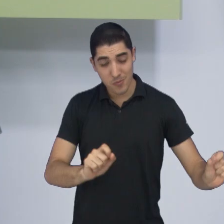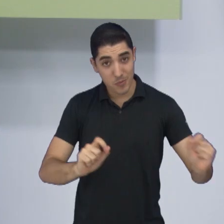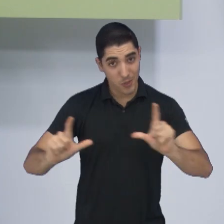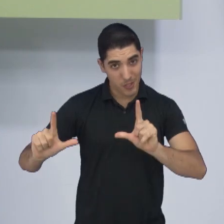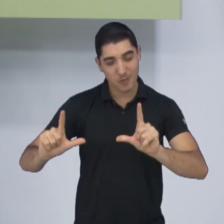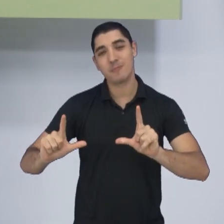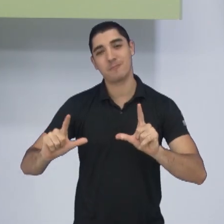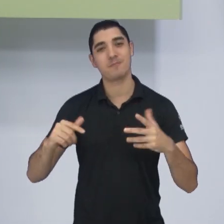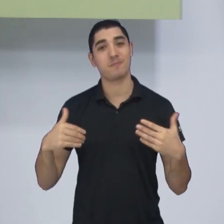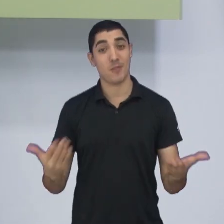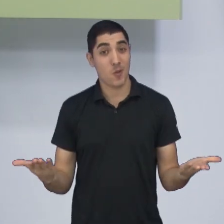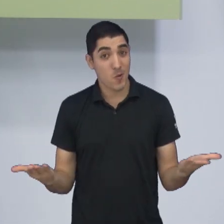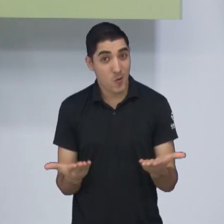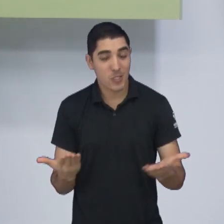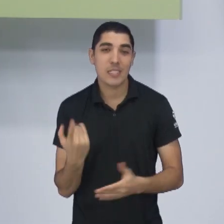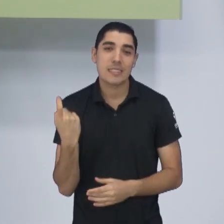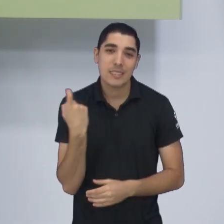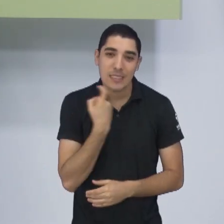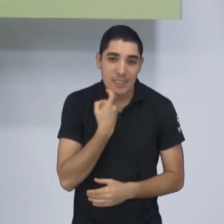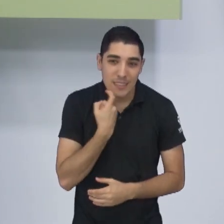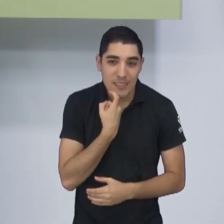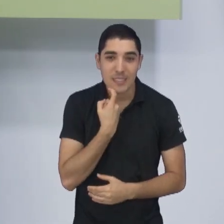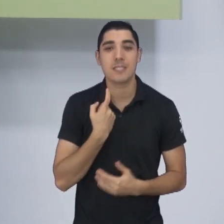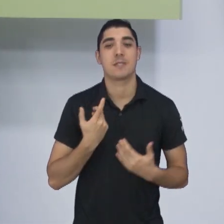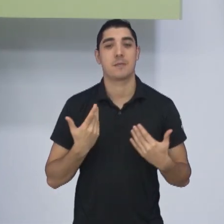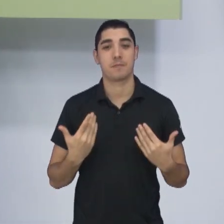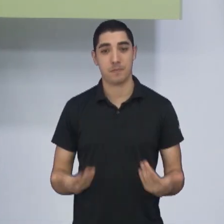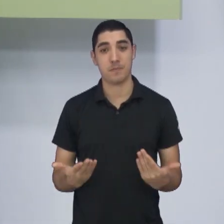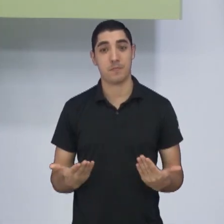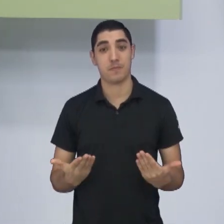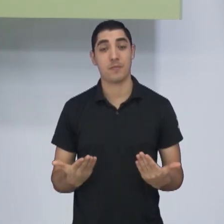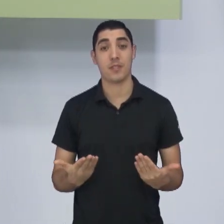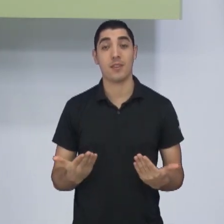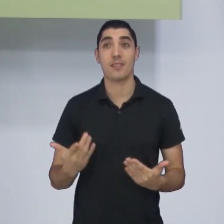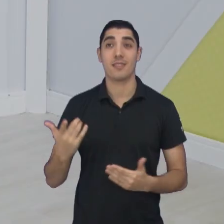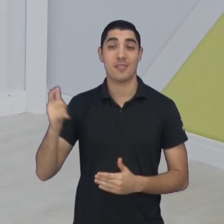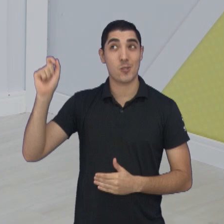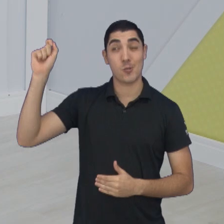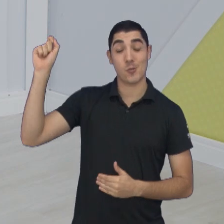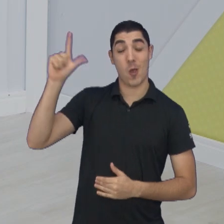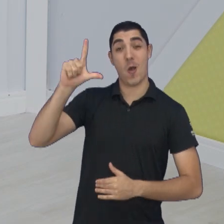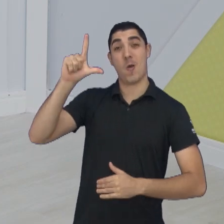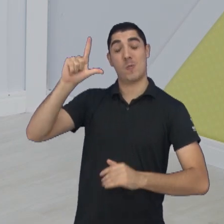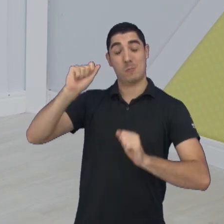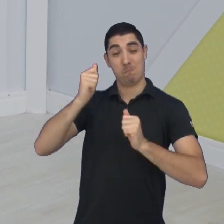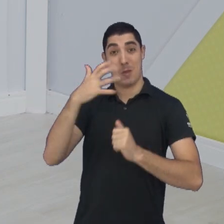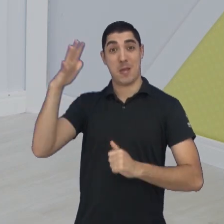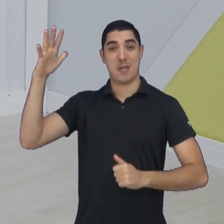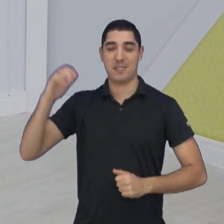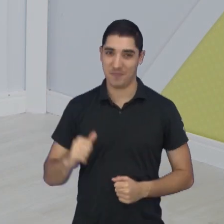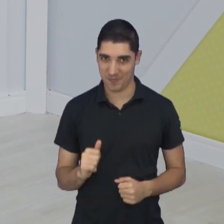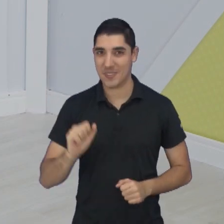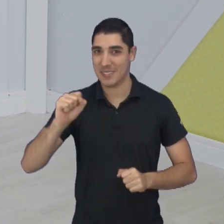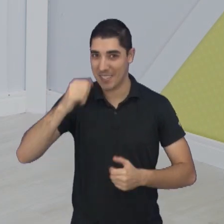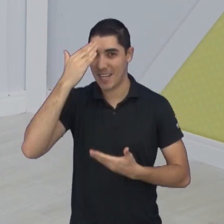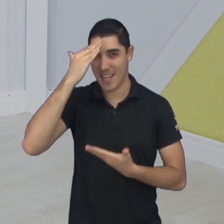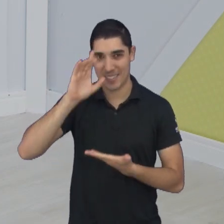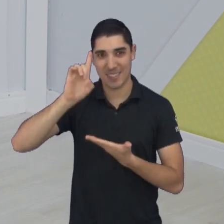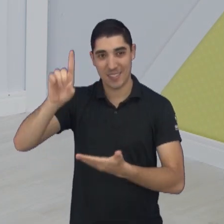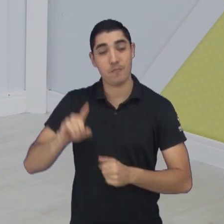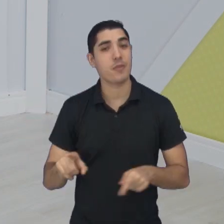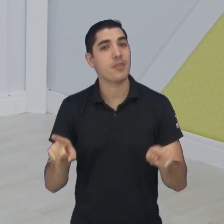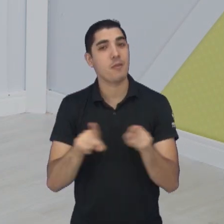Esporte nesta sexta-feira que está com o sol brilhando no céu. Muito bem, graças a Deus. E aqui com a gente também o